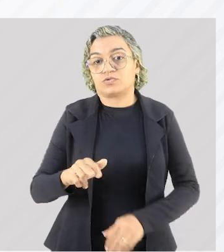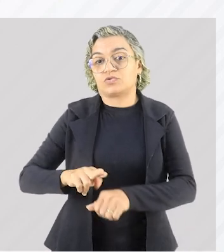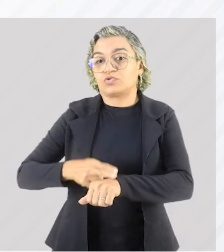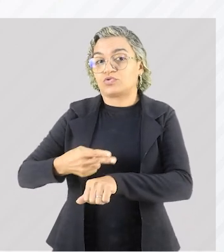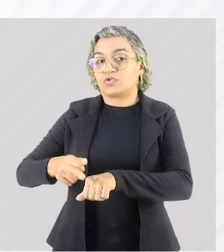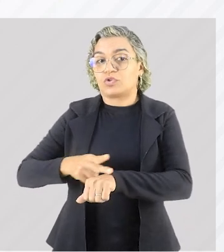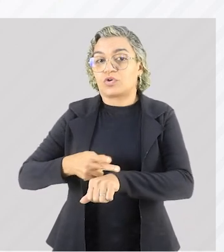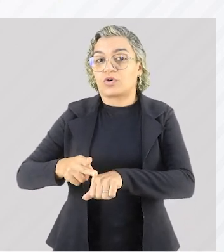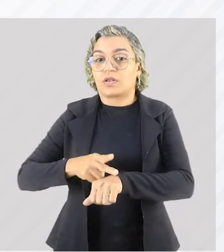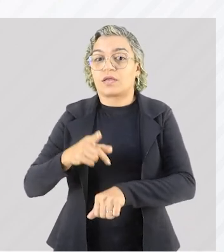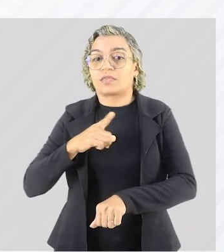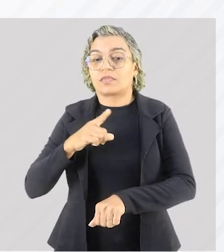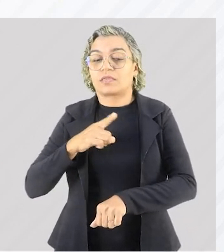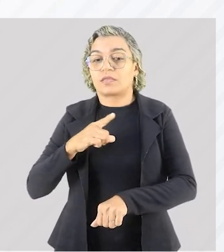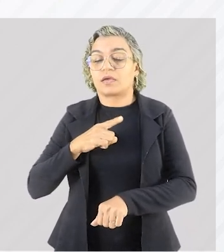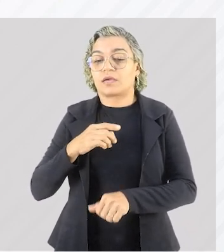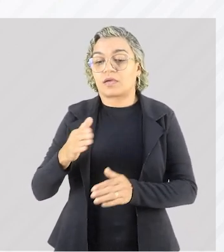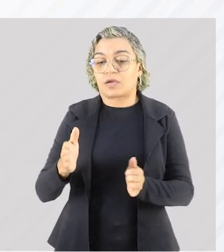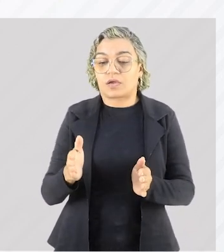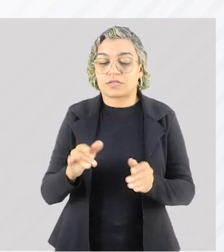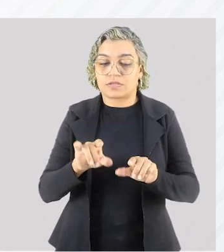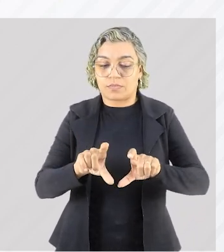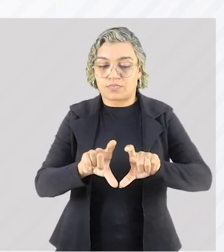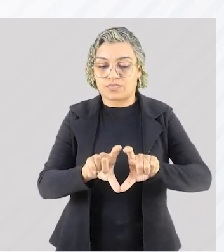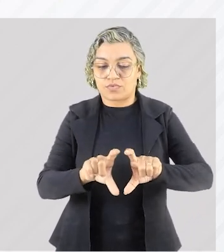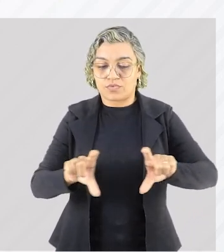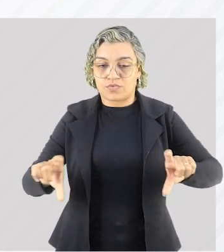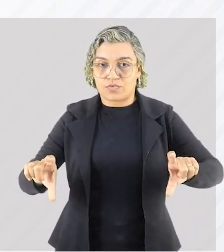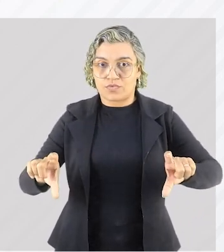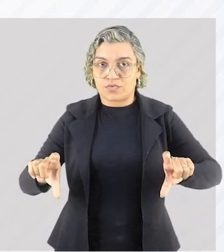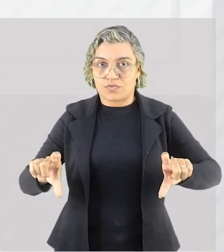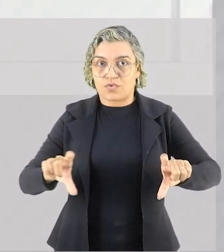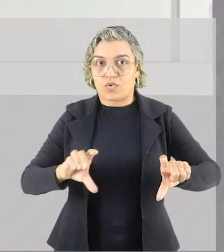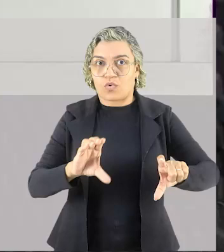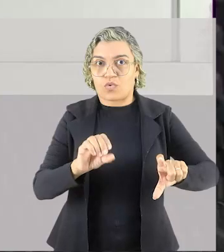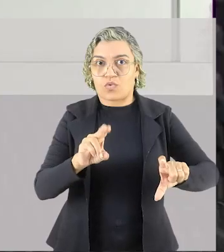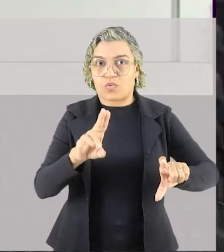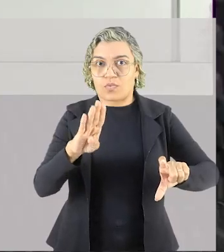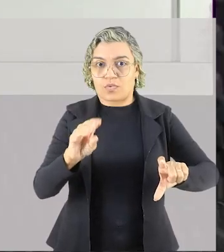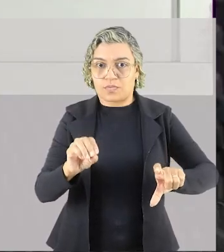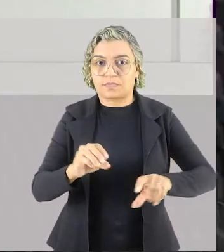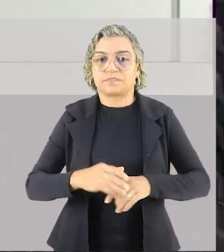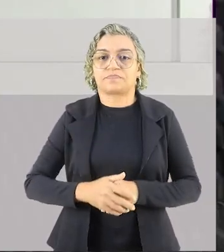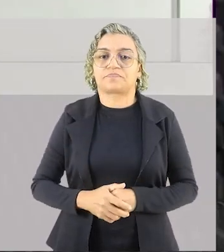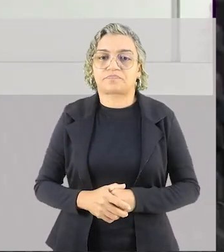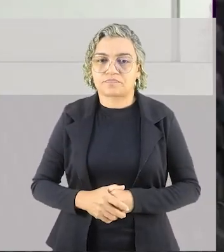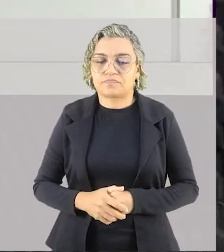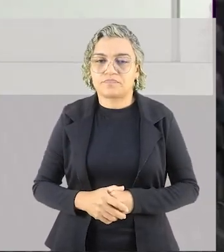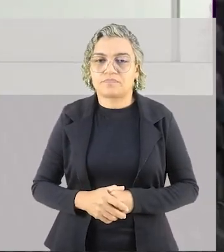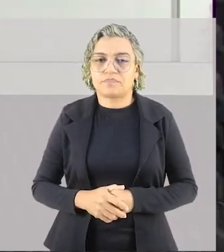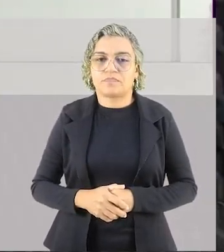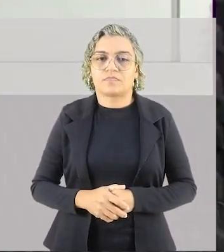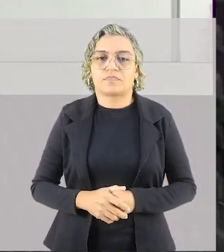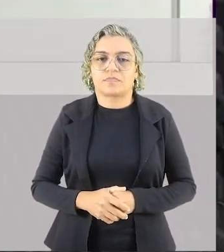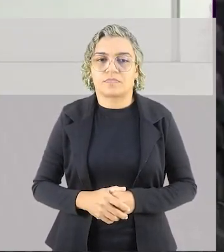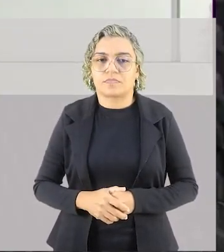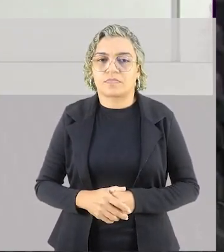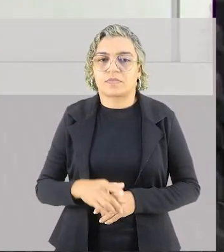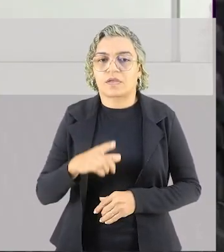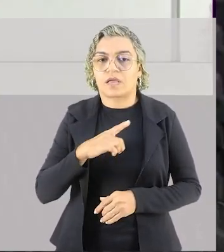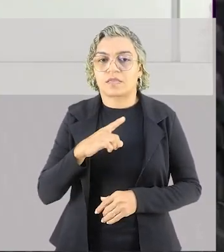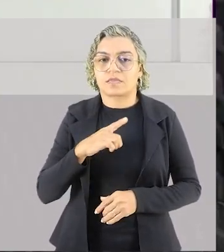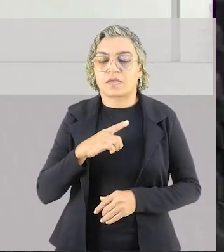de um cubo é igual a... Aí nós temos as opções. Turma, então você tem 2 barras de chocolate em formato de